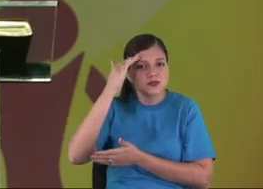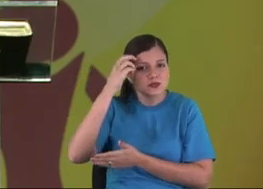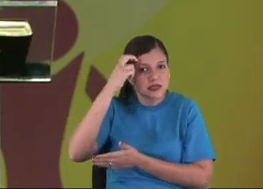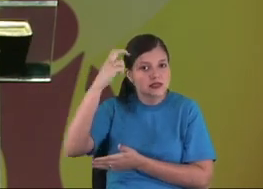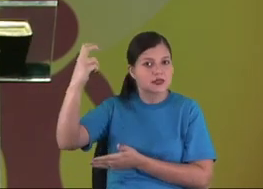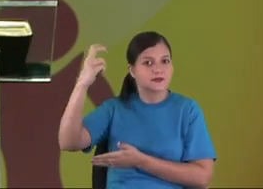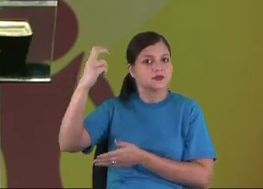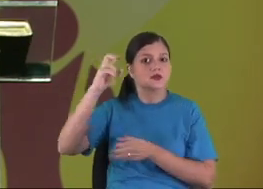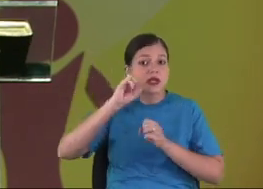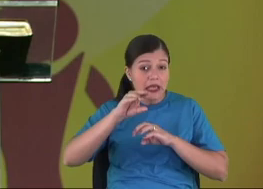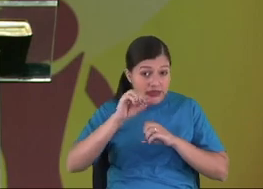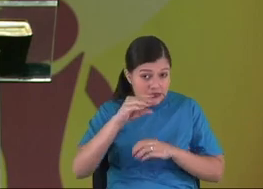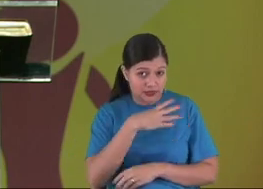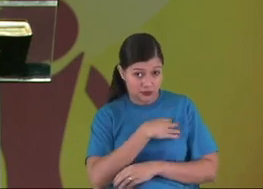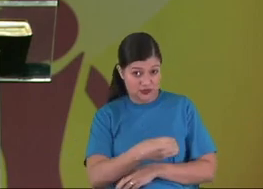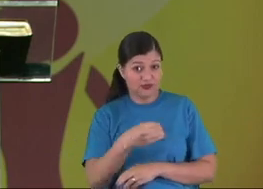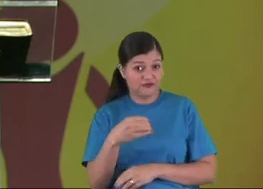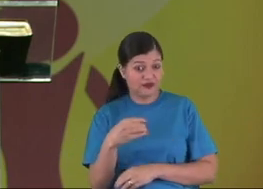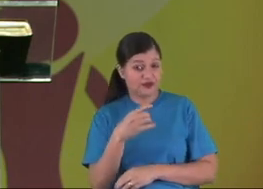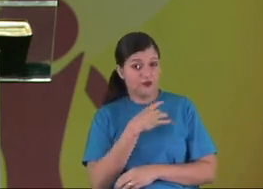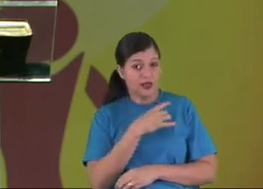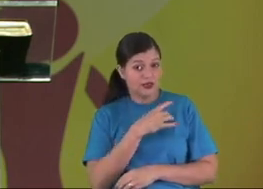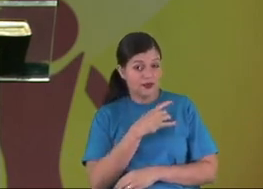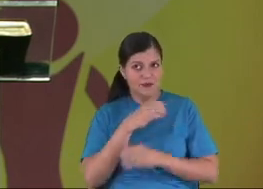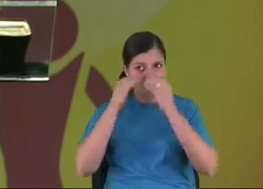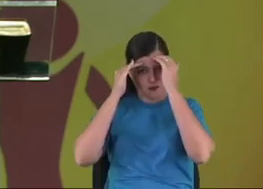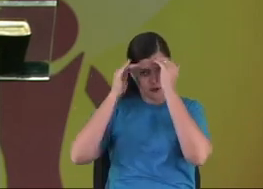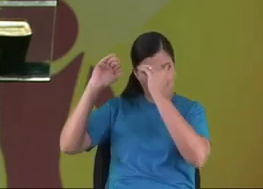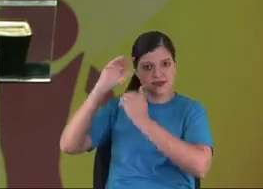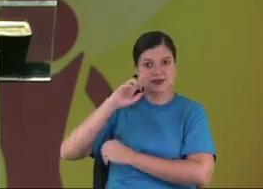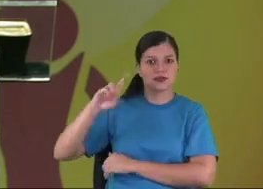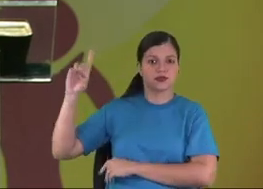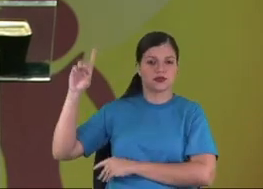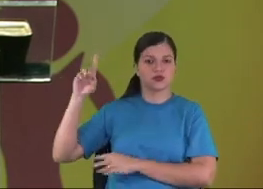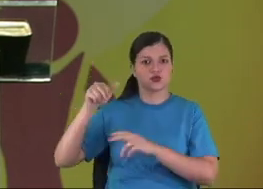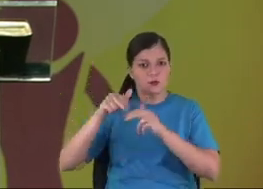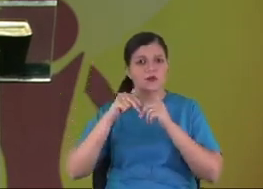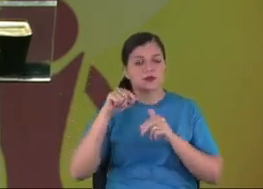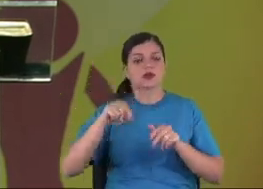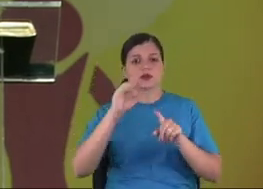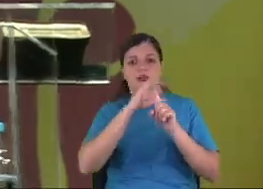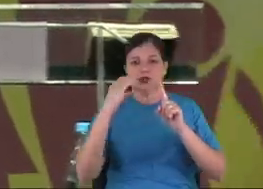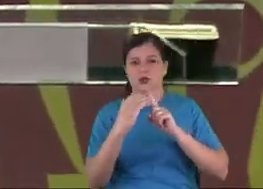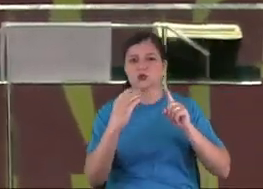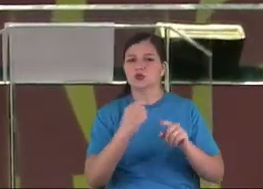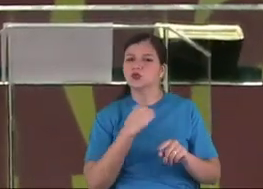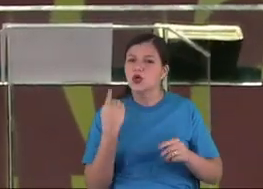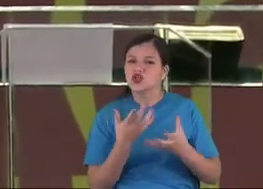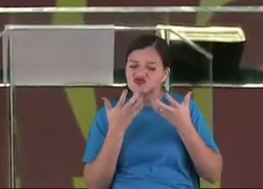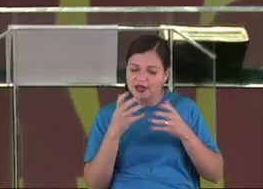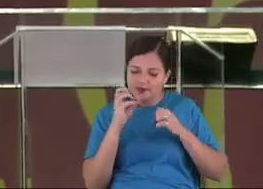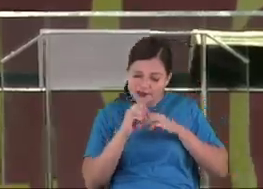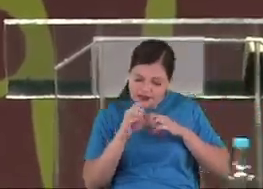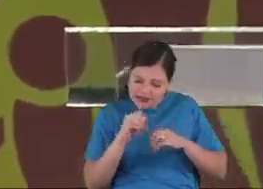Ensine o seu filho a temer a Deus. Por isso que aqui nos nossos cultos, nós procuramos ensinar para nossas crianças. Nós queremos crianças aqui, porque é aqui que a gente